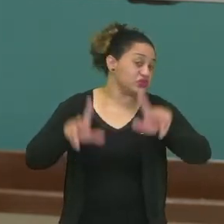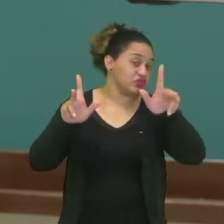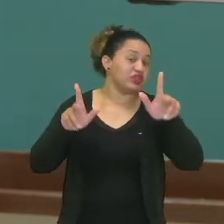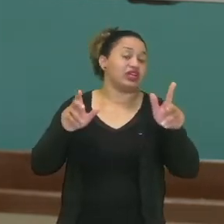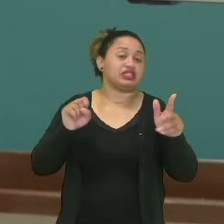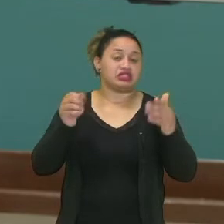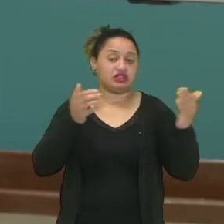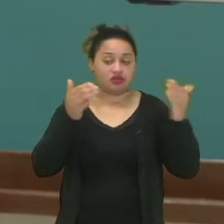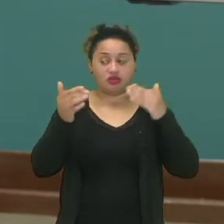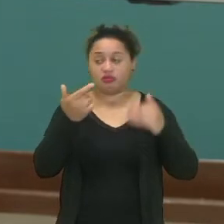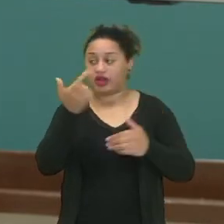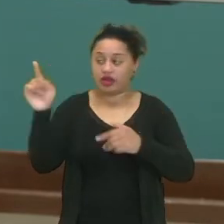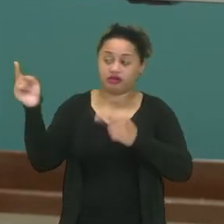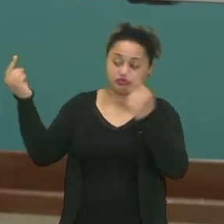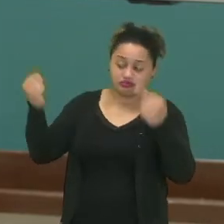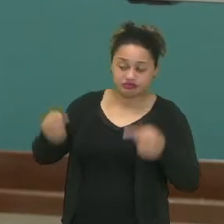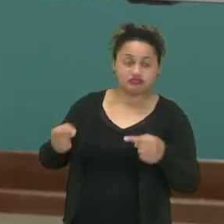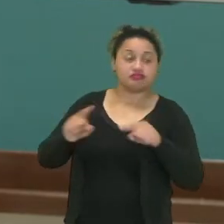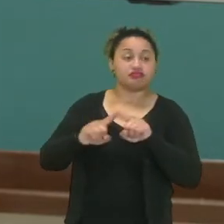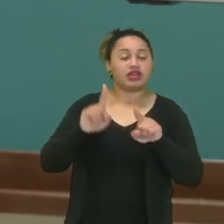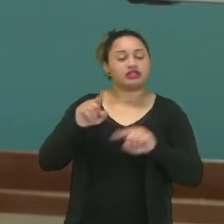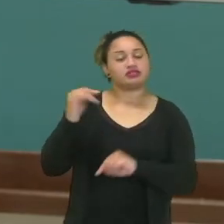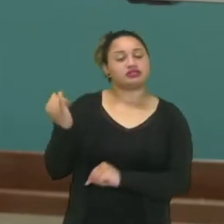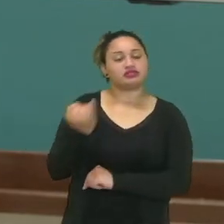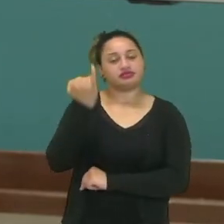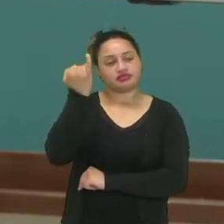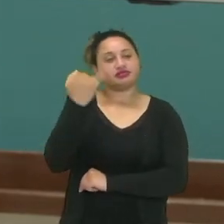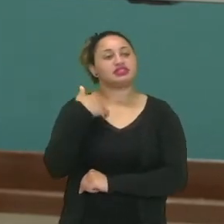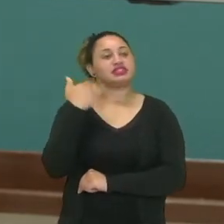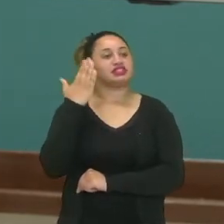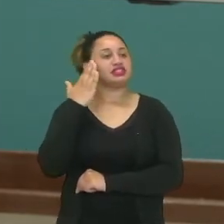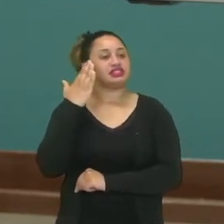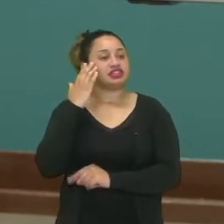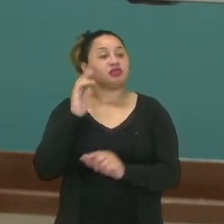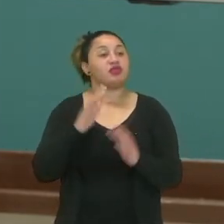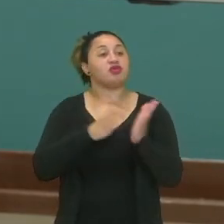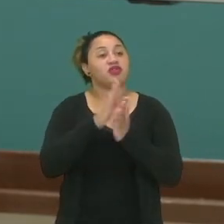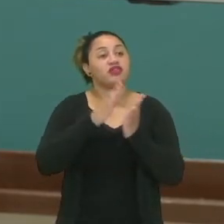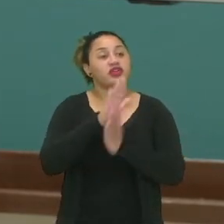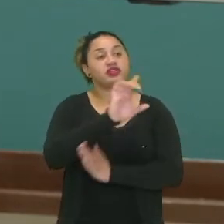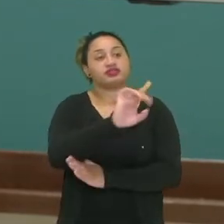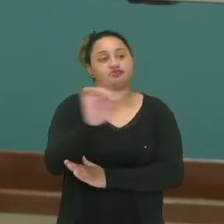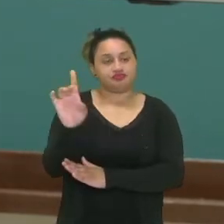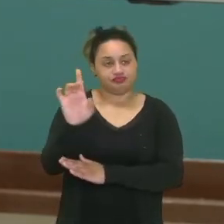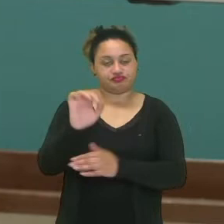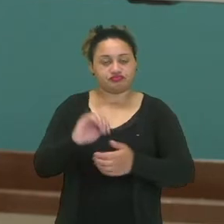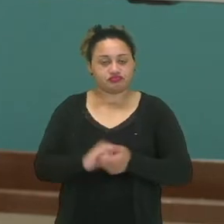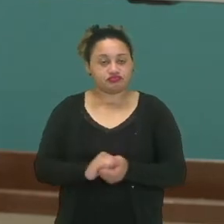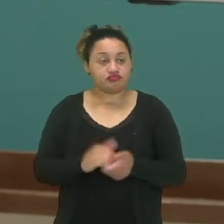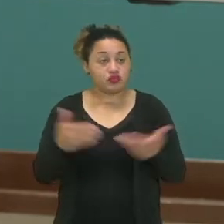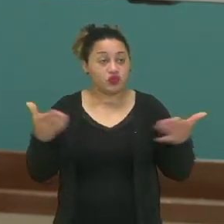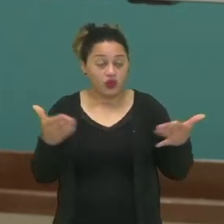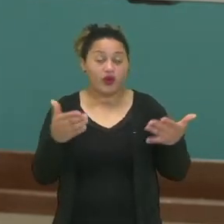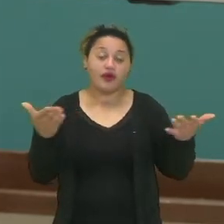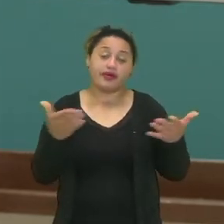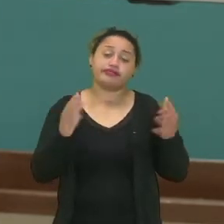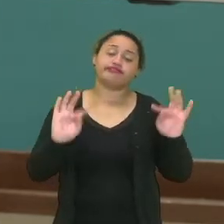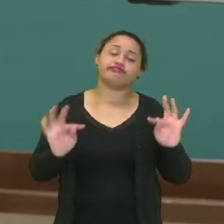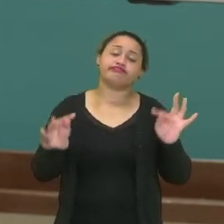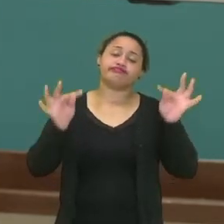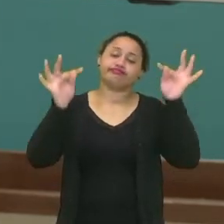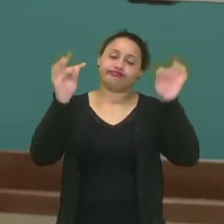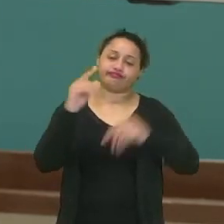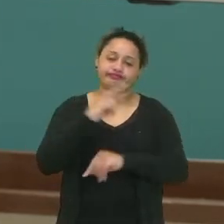relação ao outro. Mas isso é bastante importante, conhecer qual é o custo unitário. Hoje em dia, com a tecnologia, fica